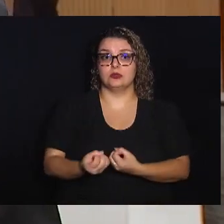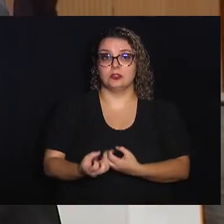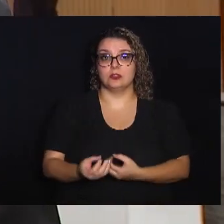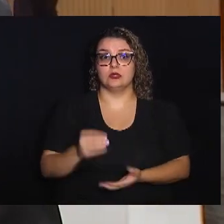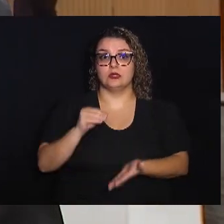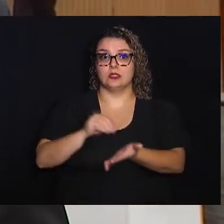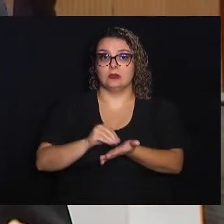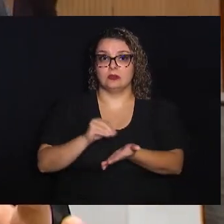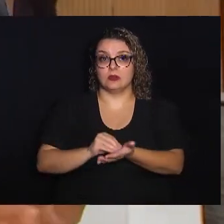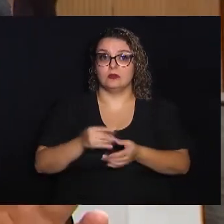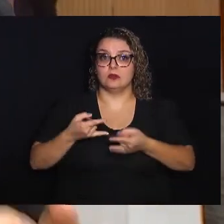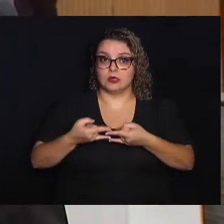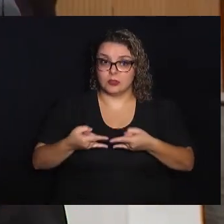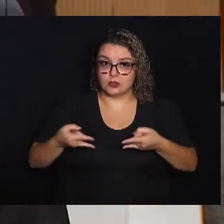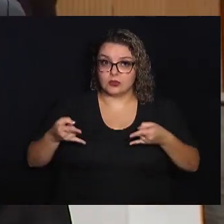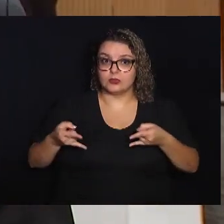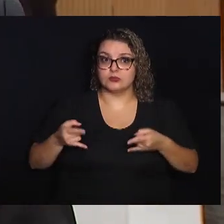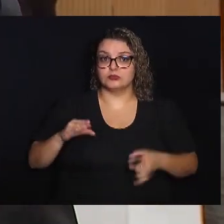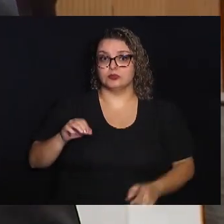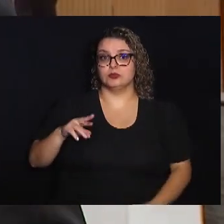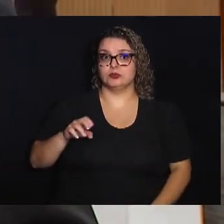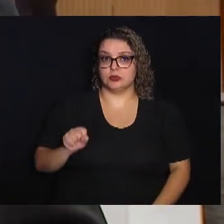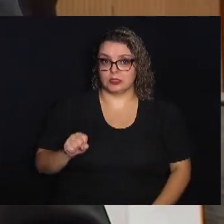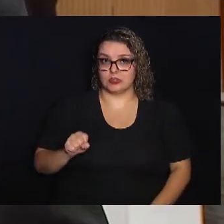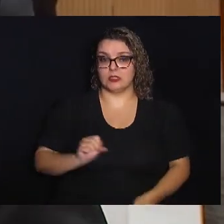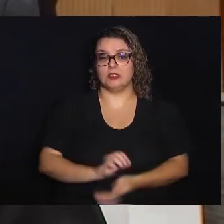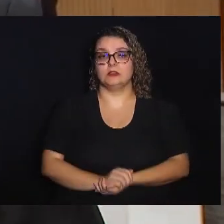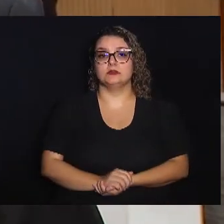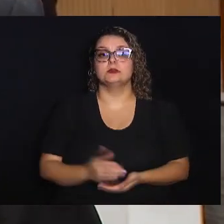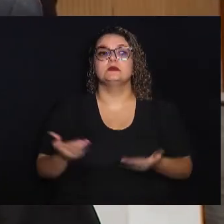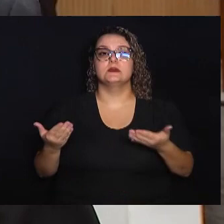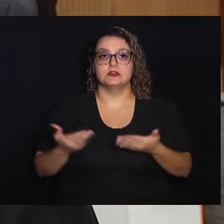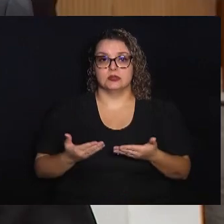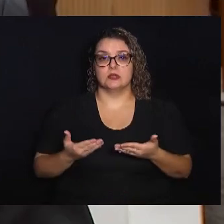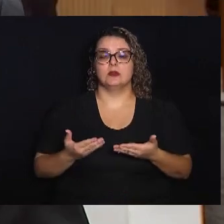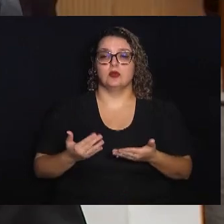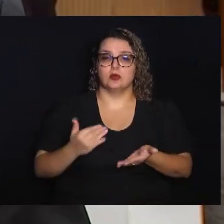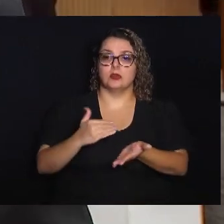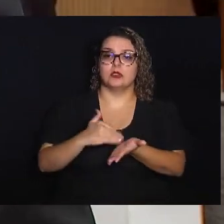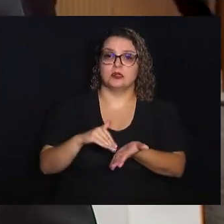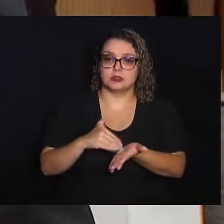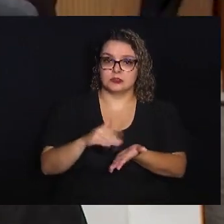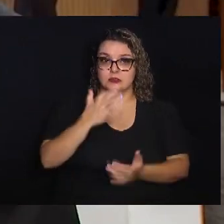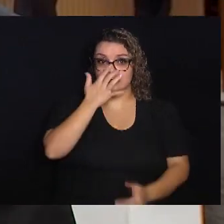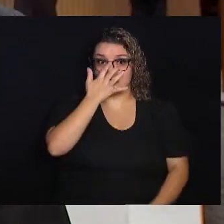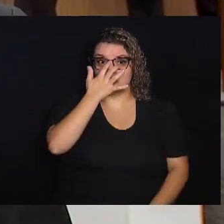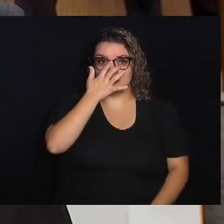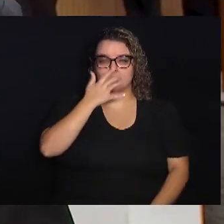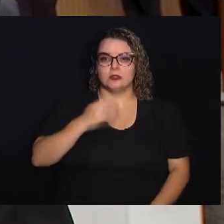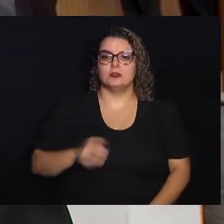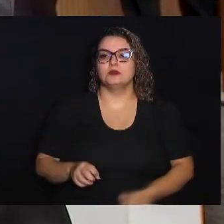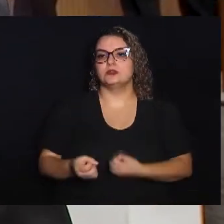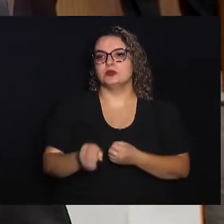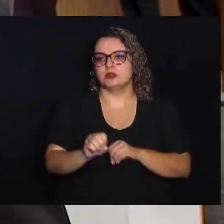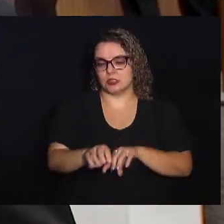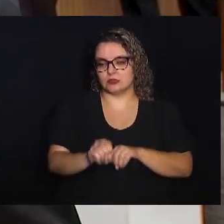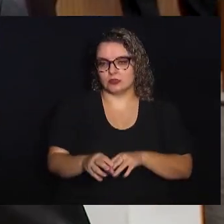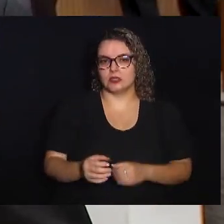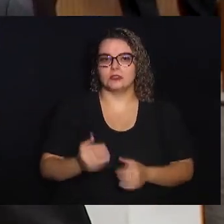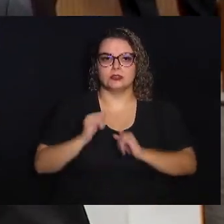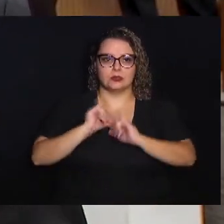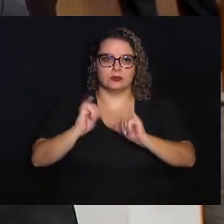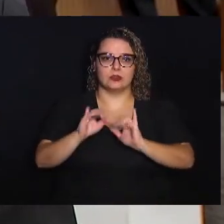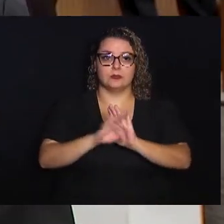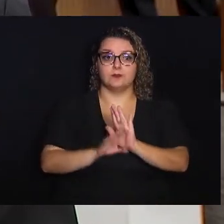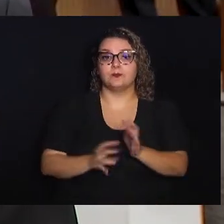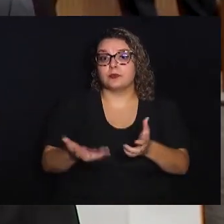o absorvente no CRAS e agora a Secretaria de Educação anuncia um programa. Então nós queremos